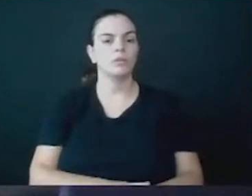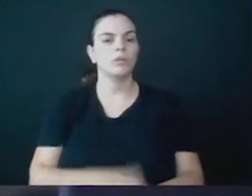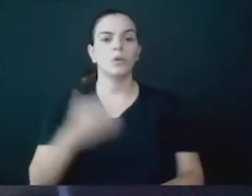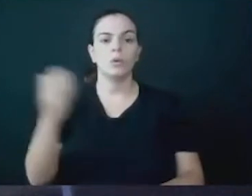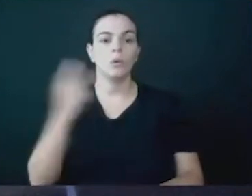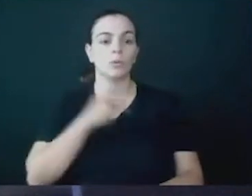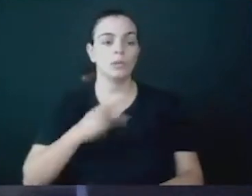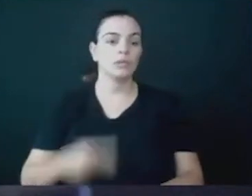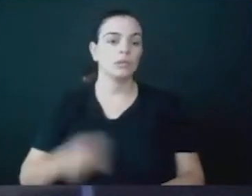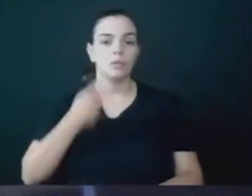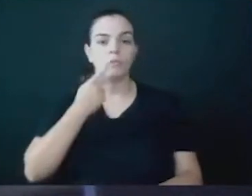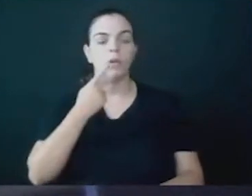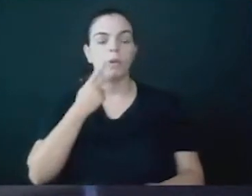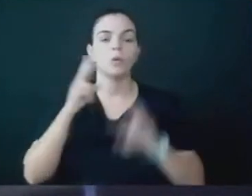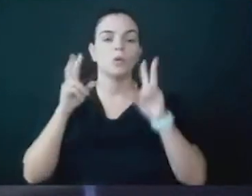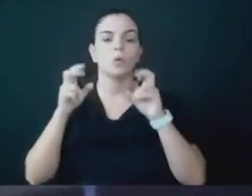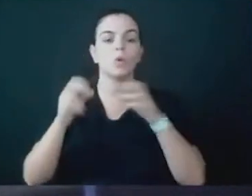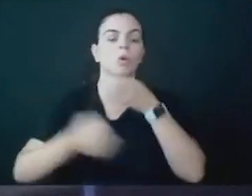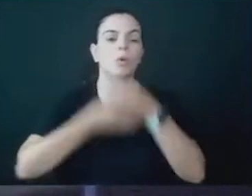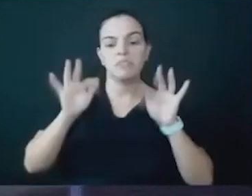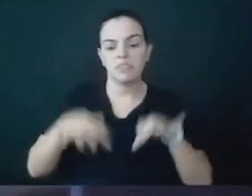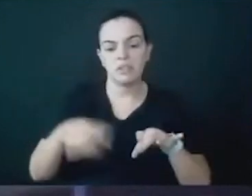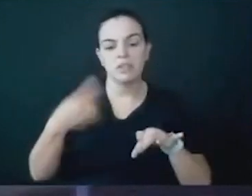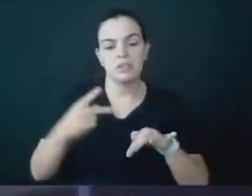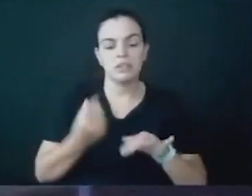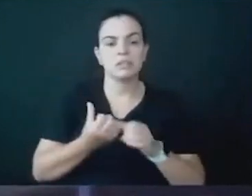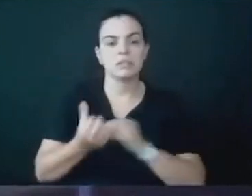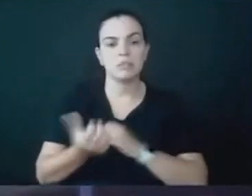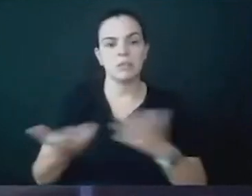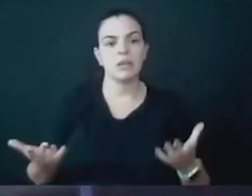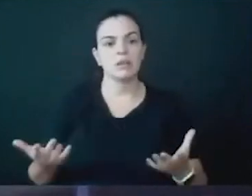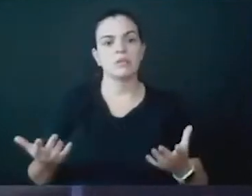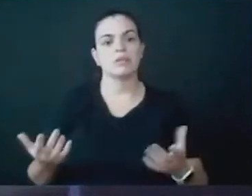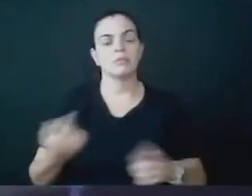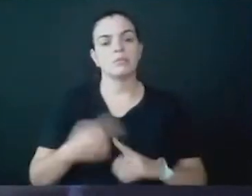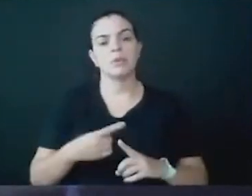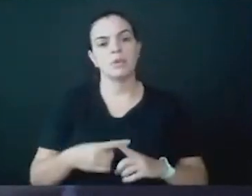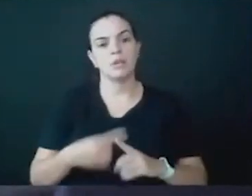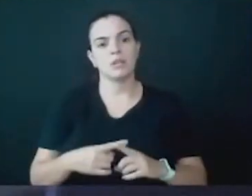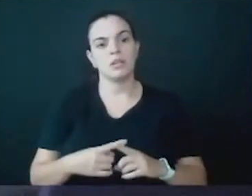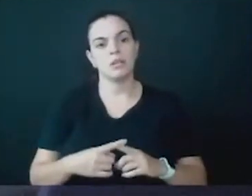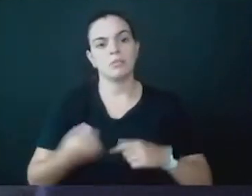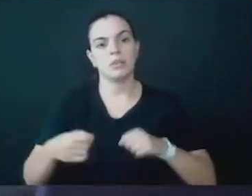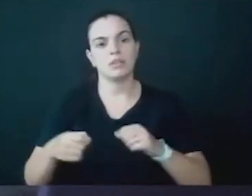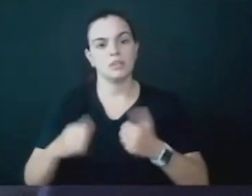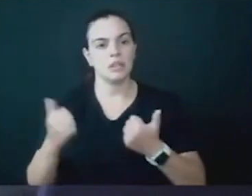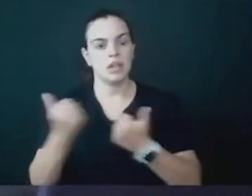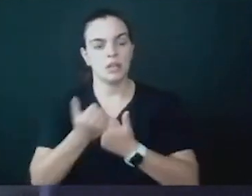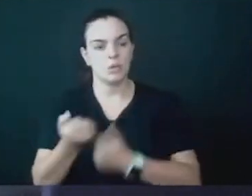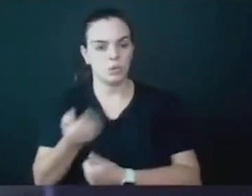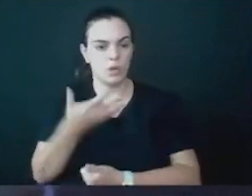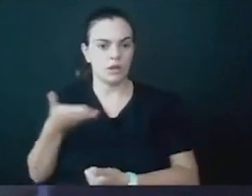fazer questionamentos às secretarias para poder dar... Né, até atualizar, né, porque, como vocês